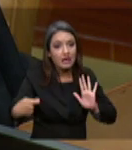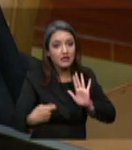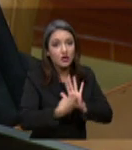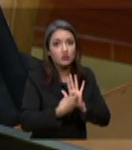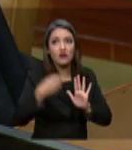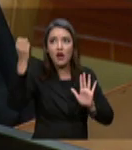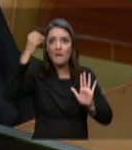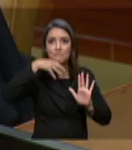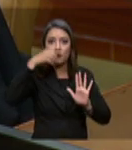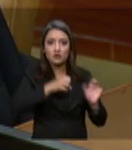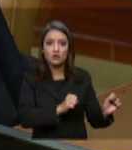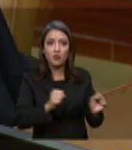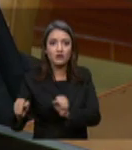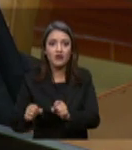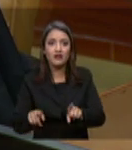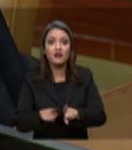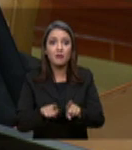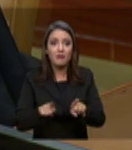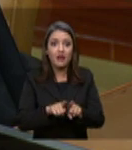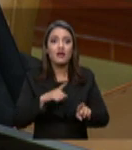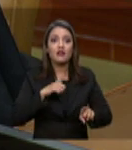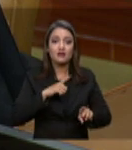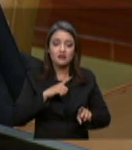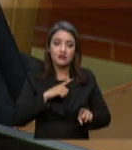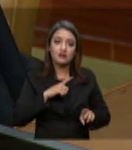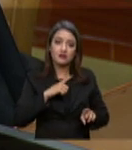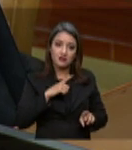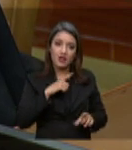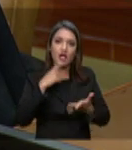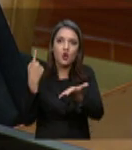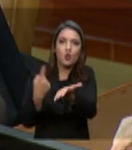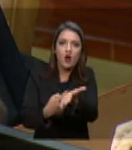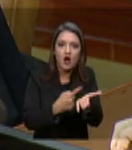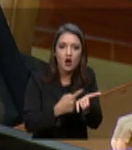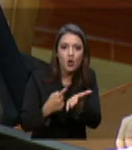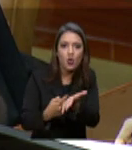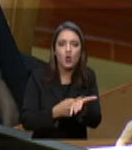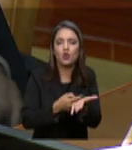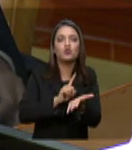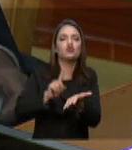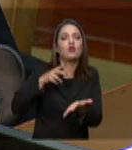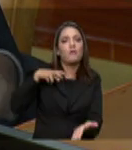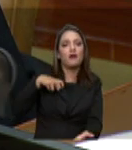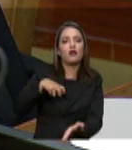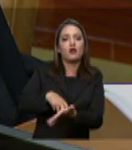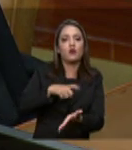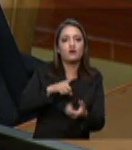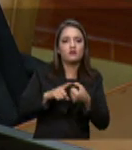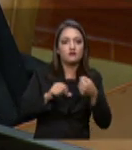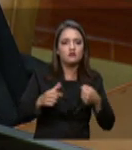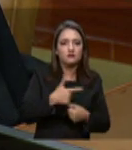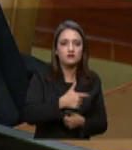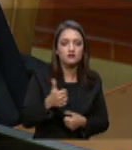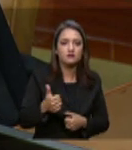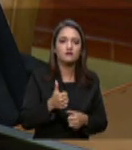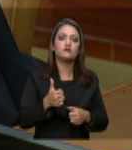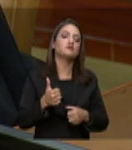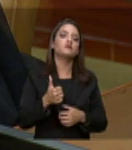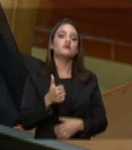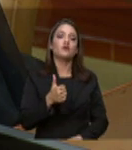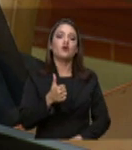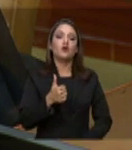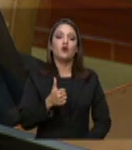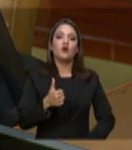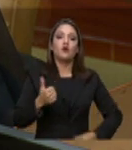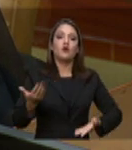verdadeiro abuso de poder deixou de apresentar NP acordo de não persecução penal previsto no artigo 28 A caput do Código de Processo Penal